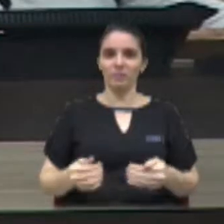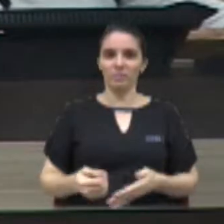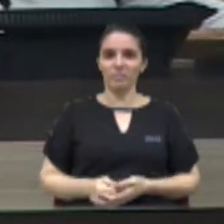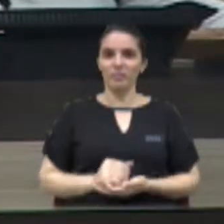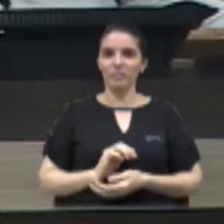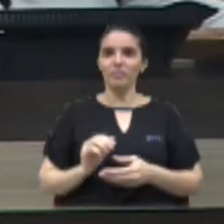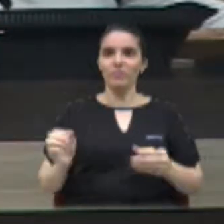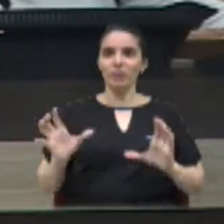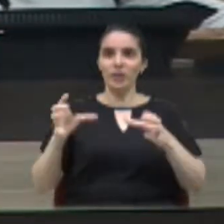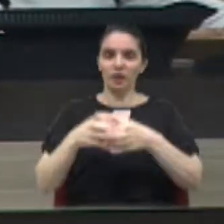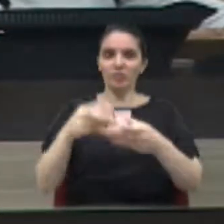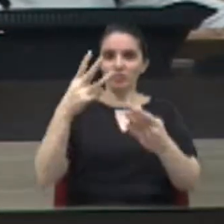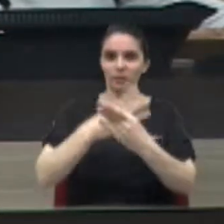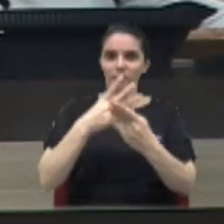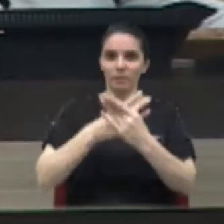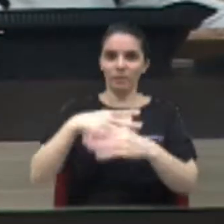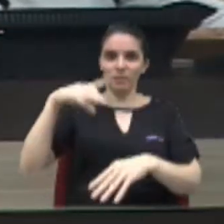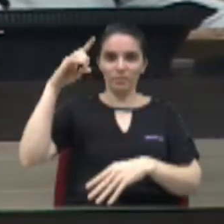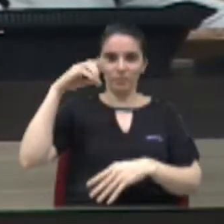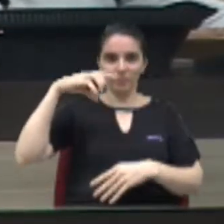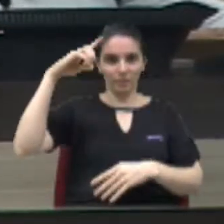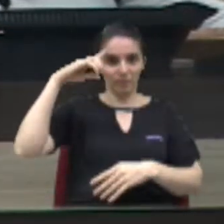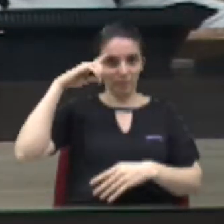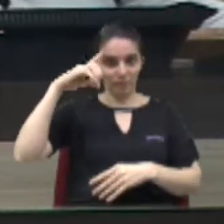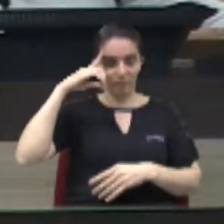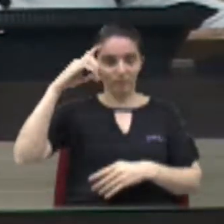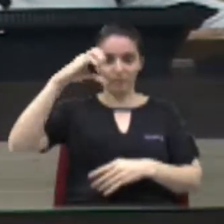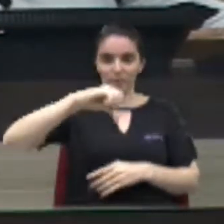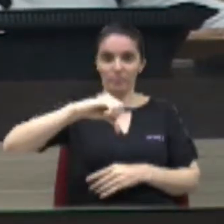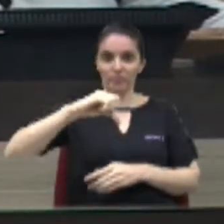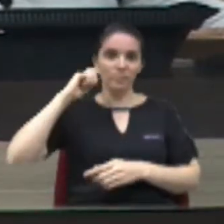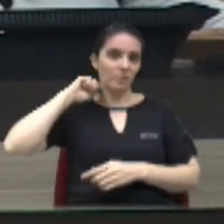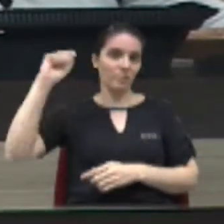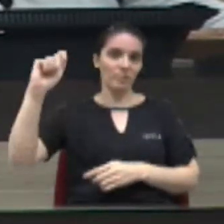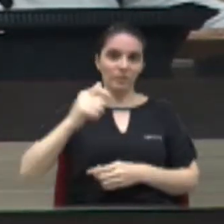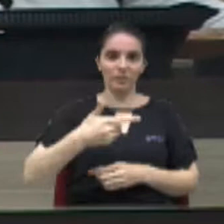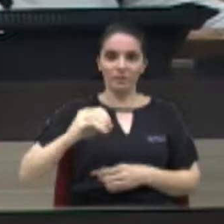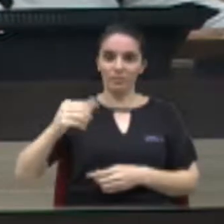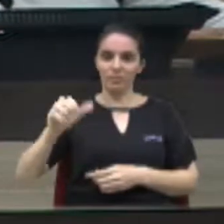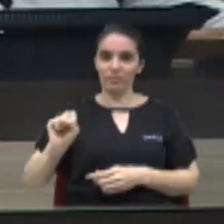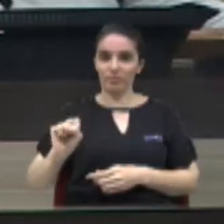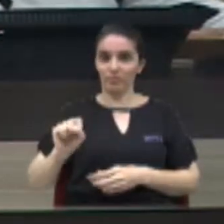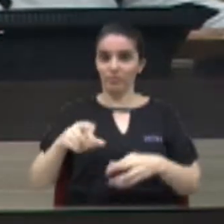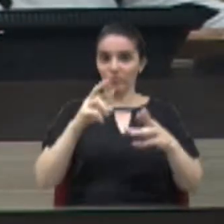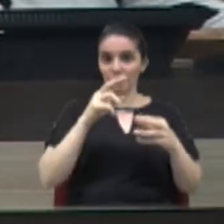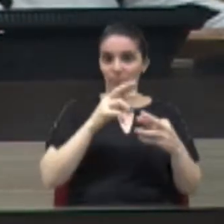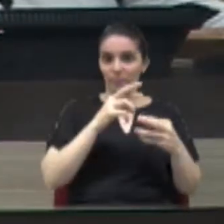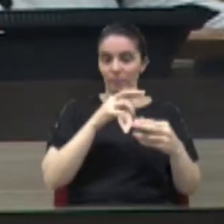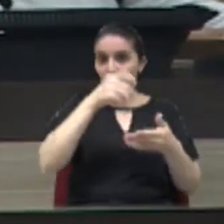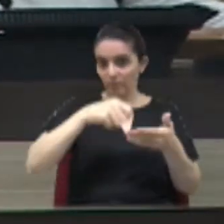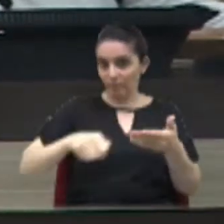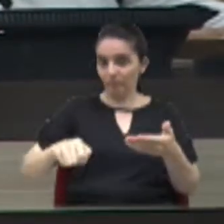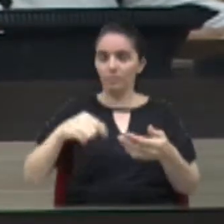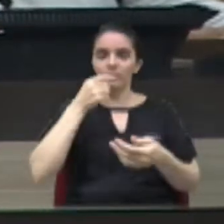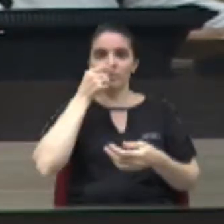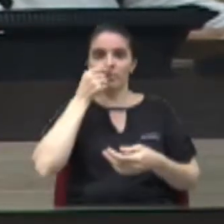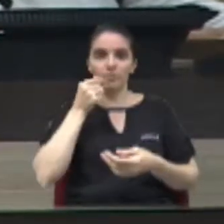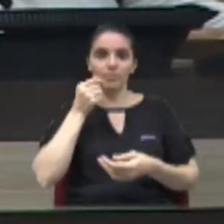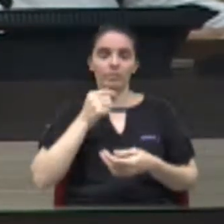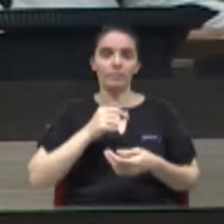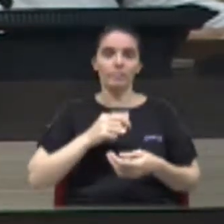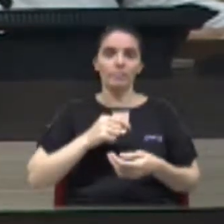Vitório Bortolã, aos 9 de abril de 2018, segue assinados pelos vereadores Anderson Pereira, Antônio Franco de Moraes,